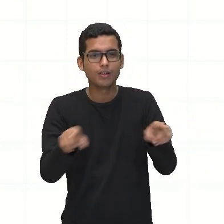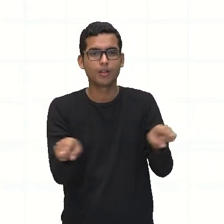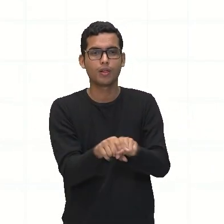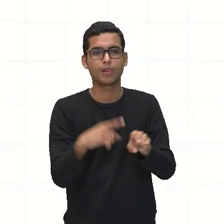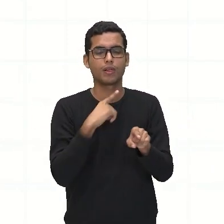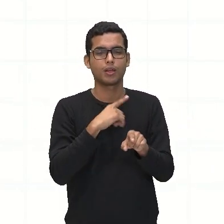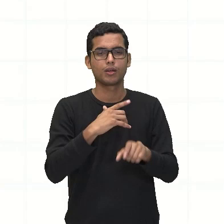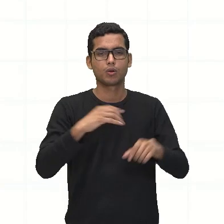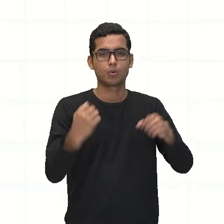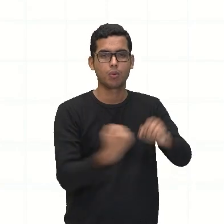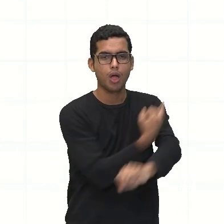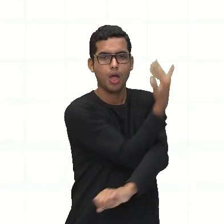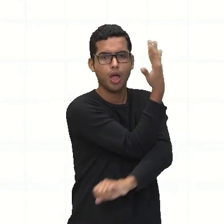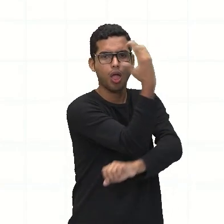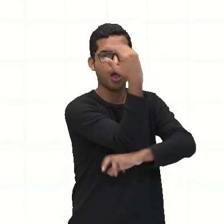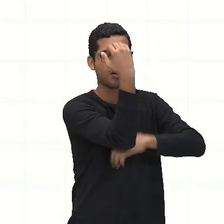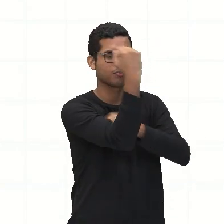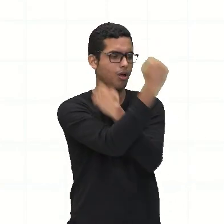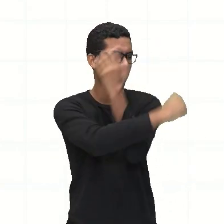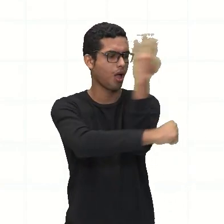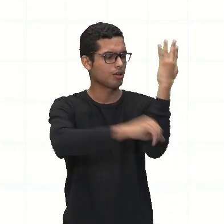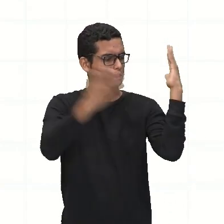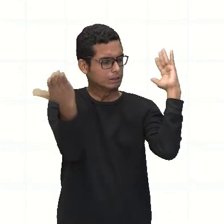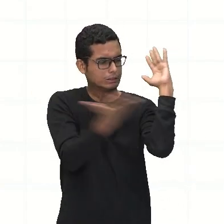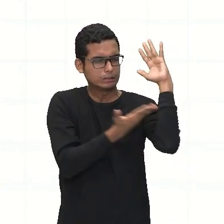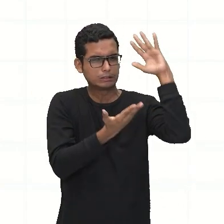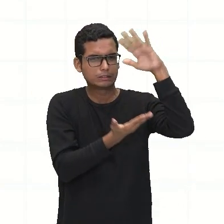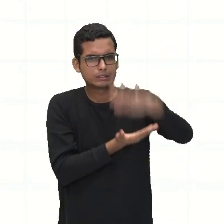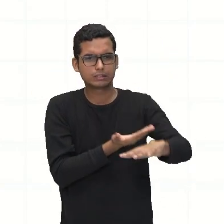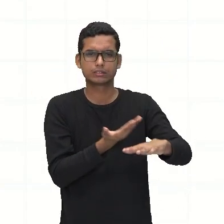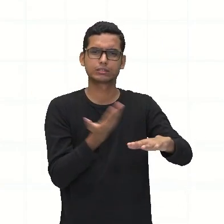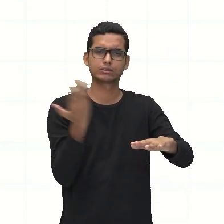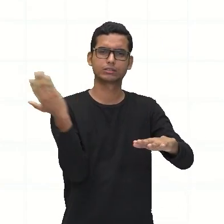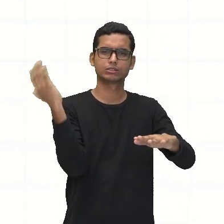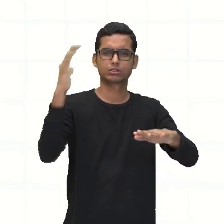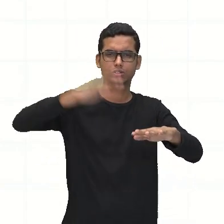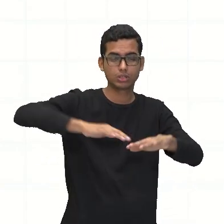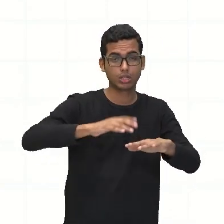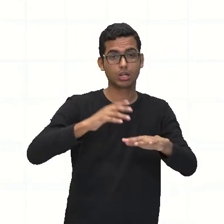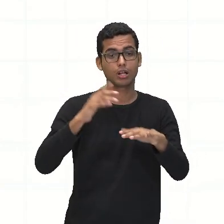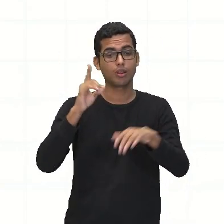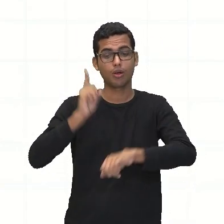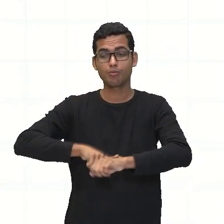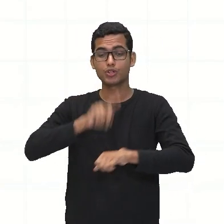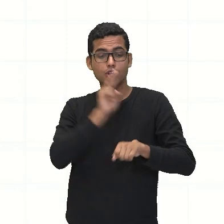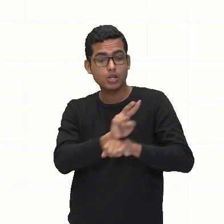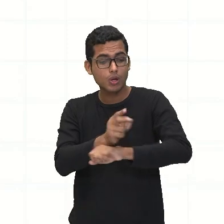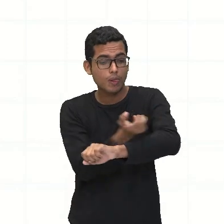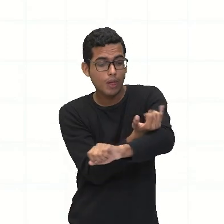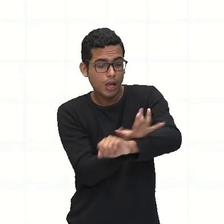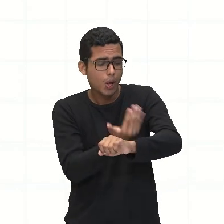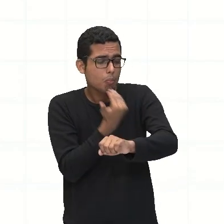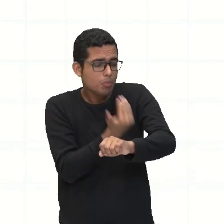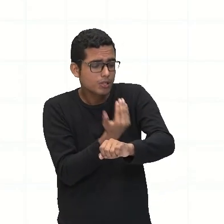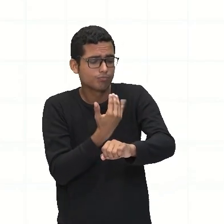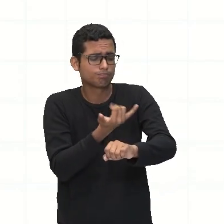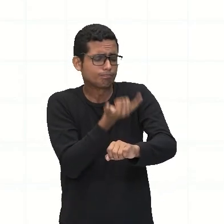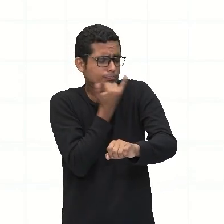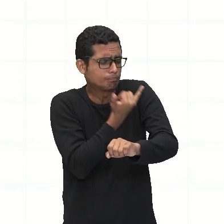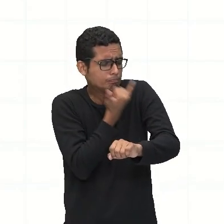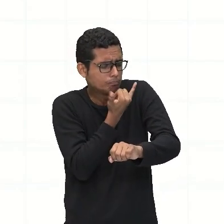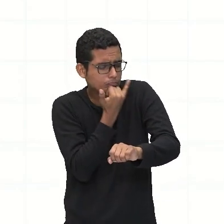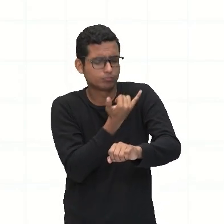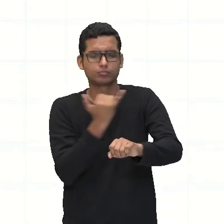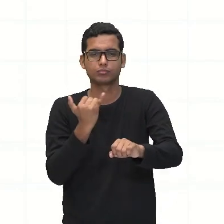árvores sejam abatidas assim, enquanto cuida das suas plantas, pede perdão. Você notou, né,